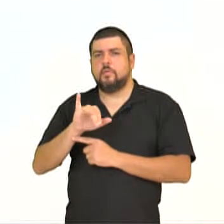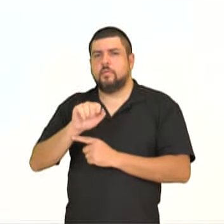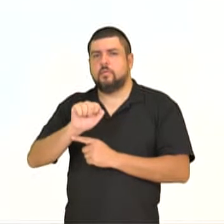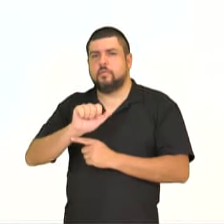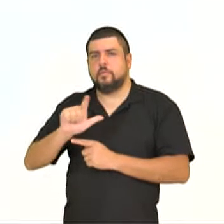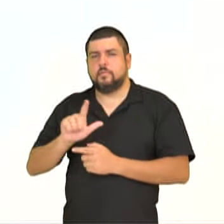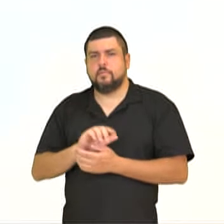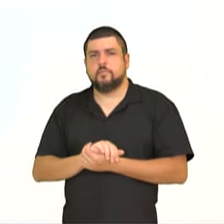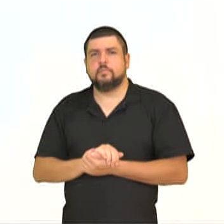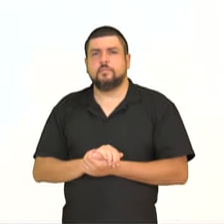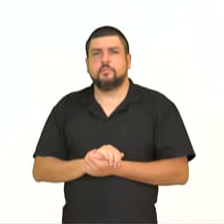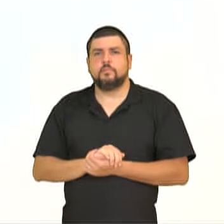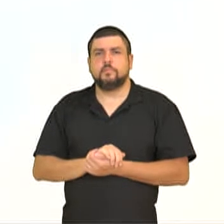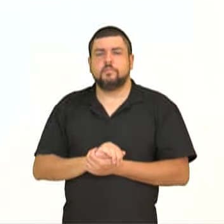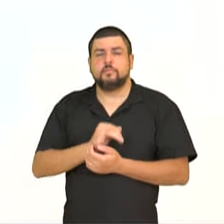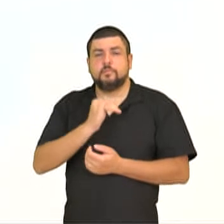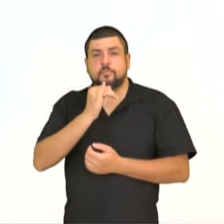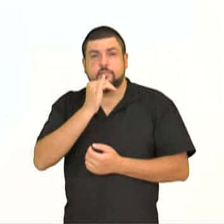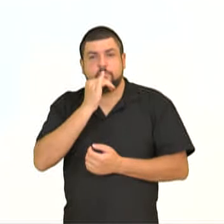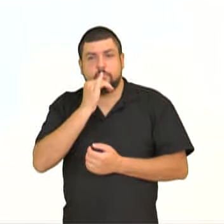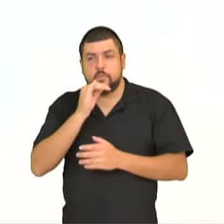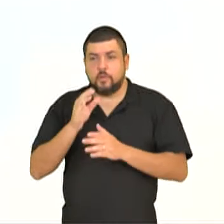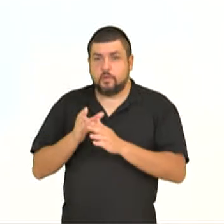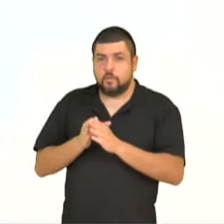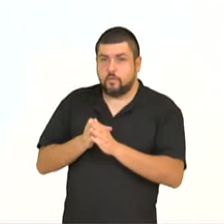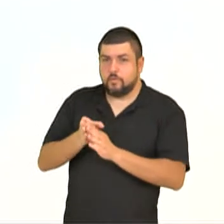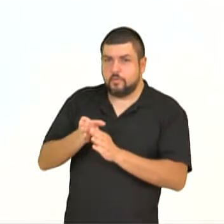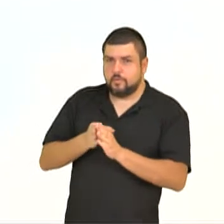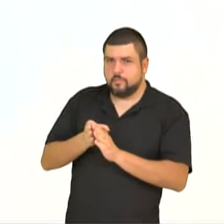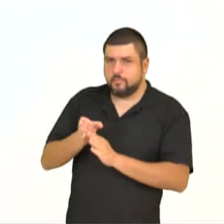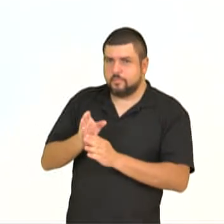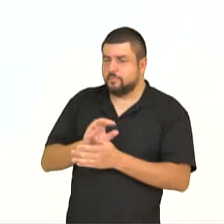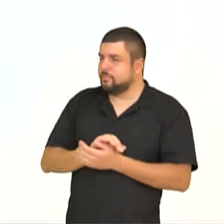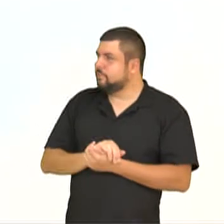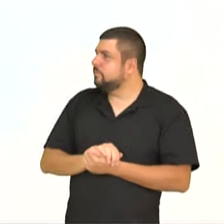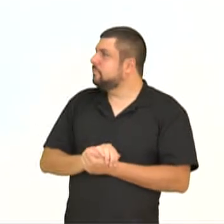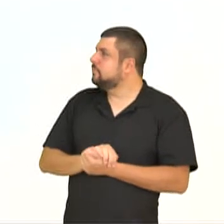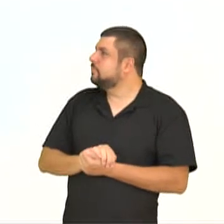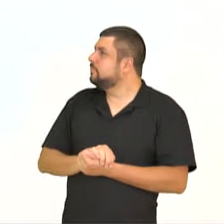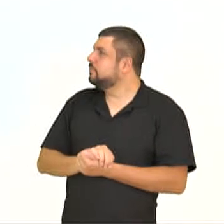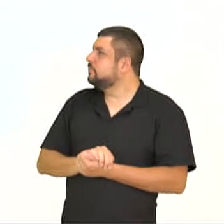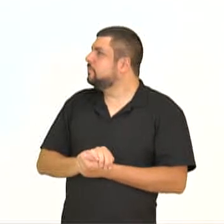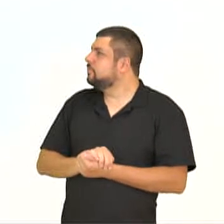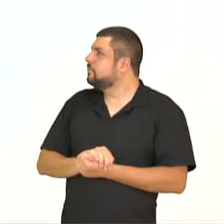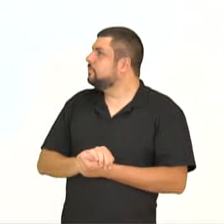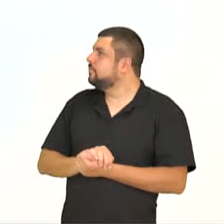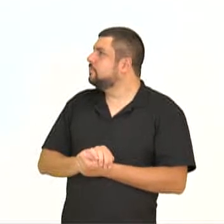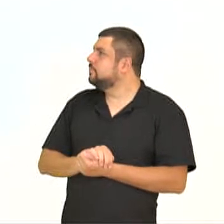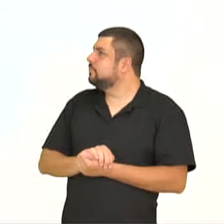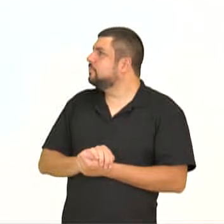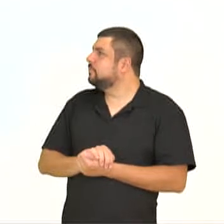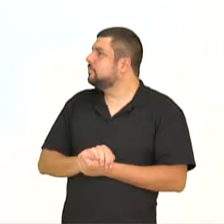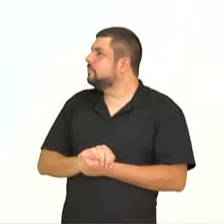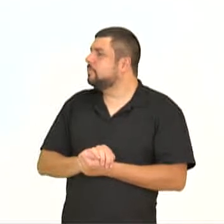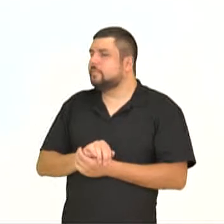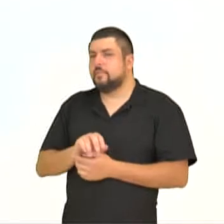que tu iria viajar a la playa en las vacaciones. Vacaciones é